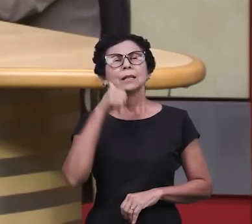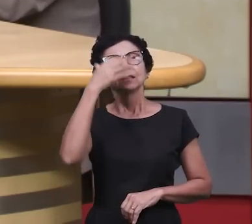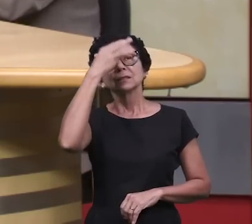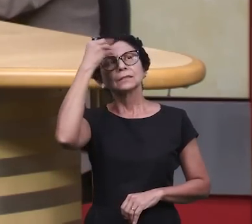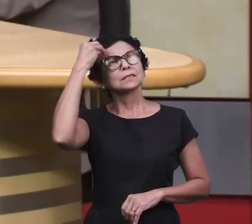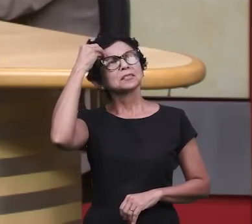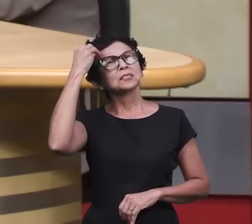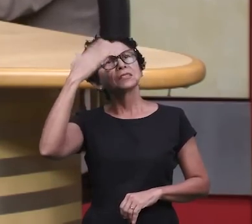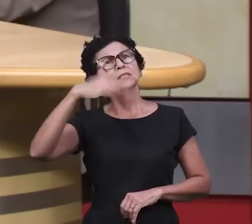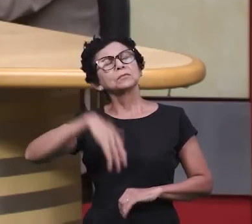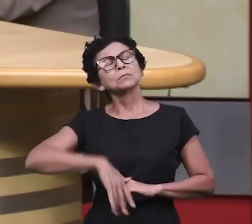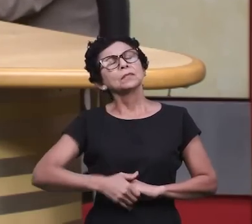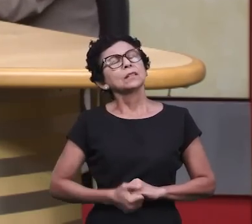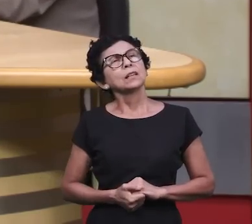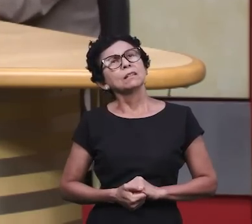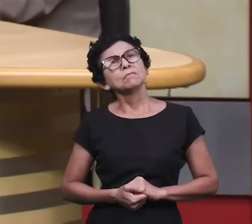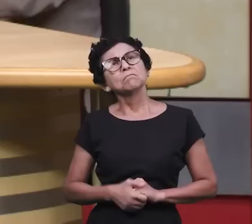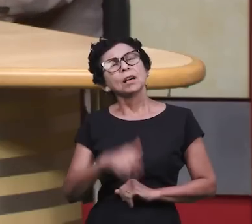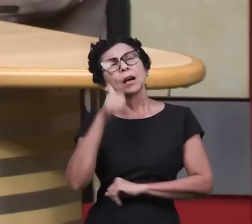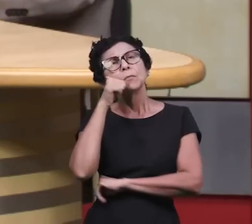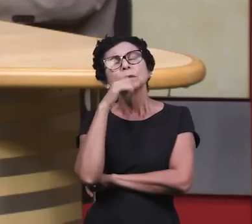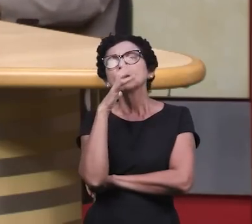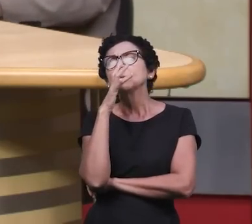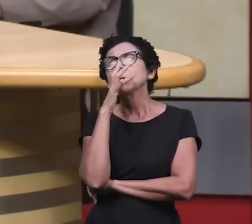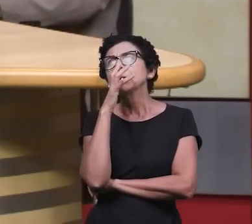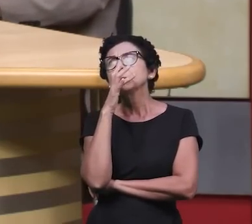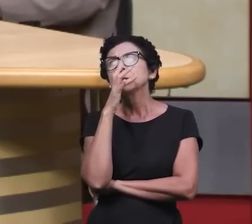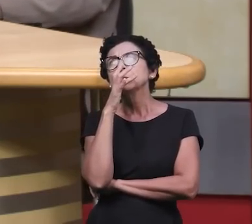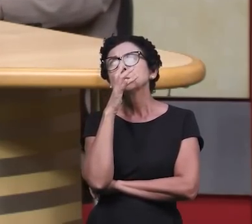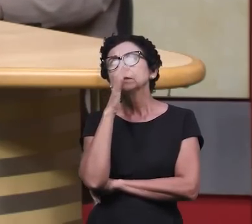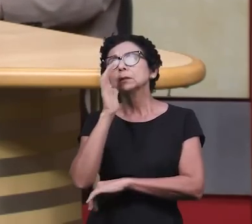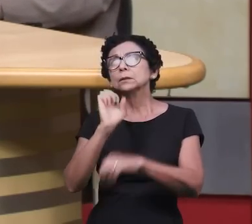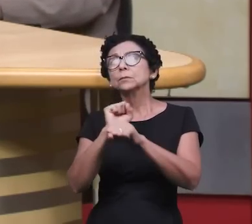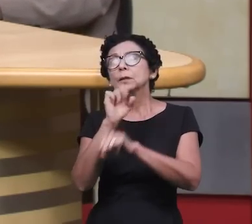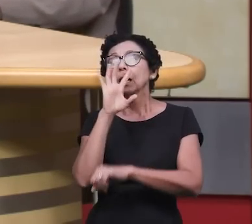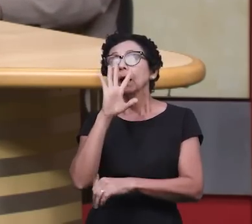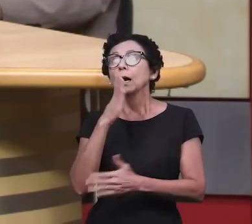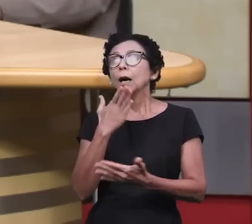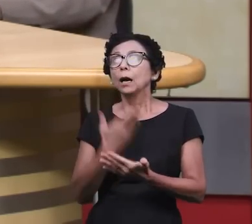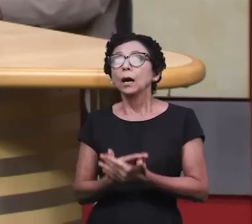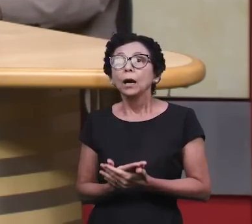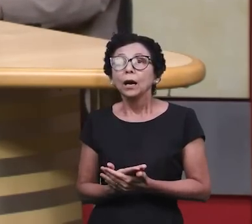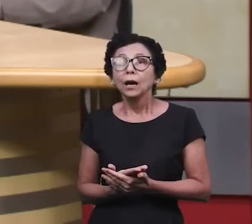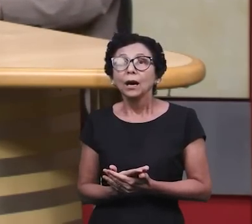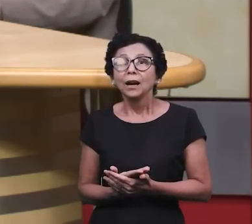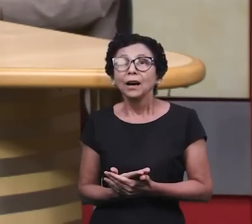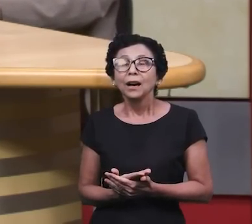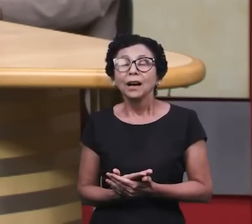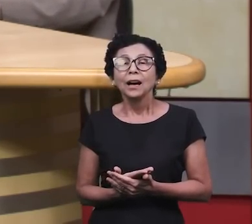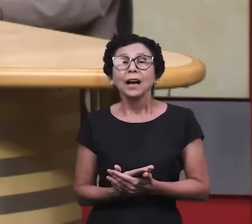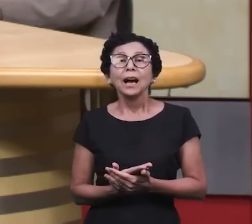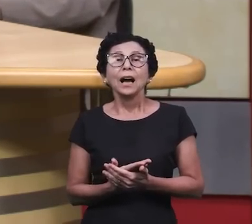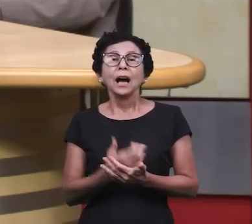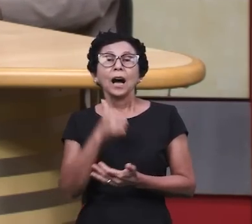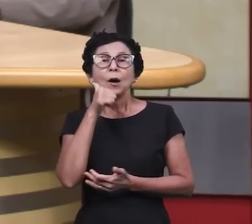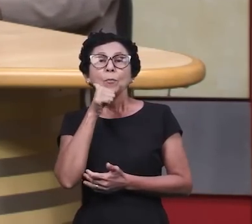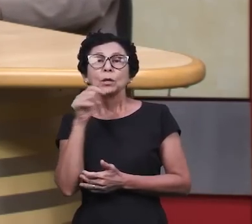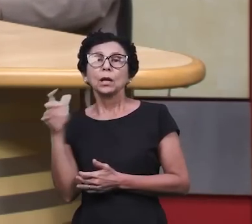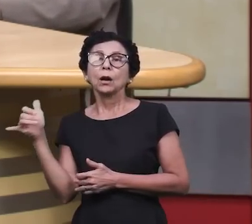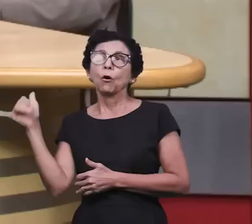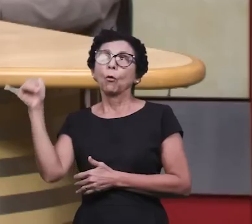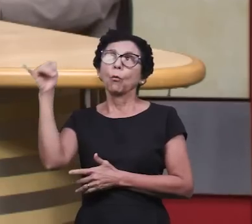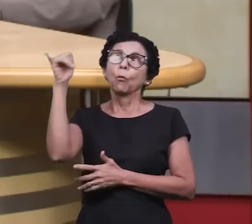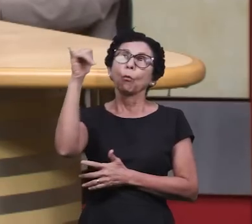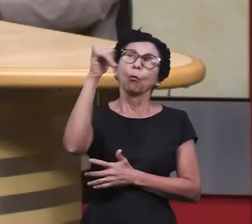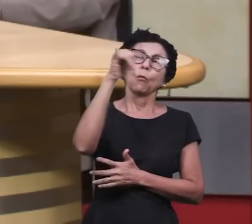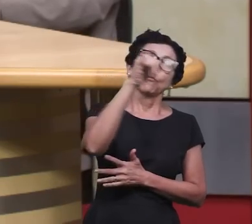ela assistiu o seminário, ficou maravilhada. E quando ela voltava no voo, o senhor falou com